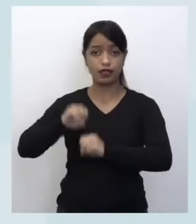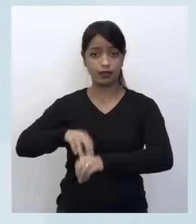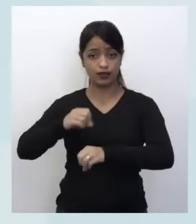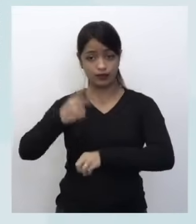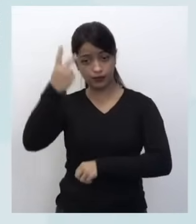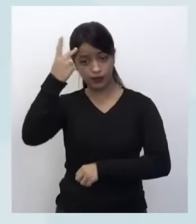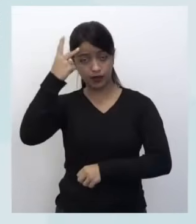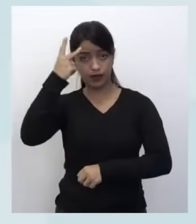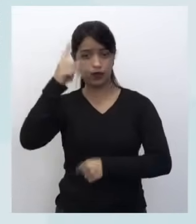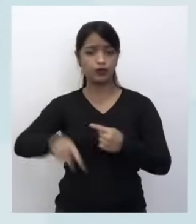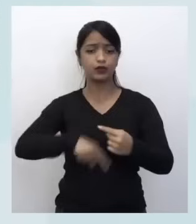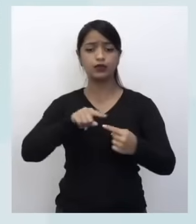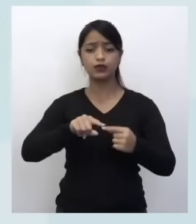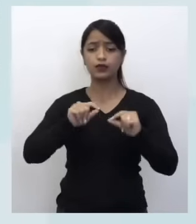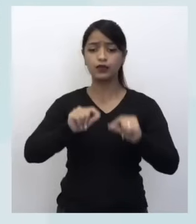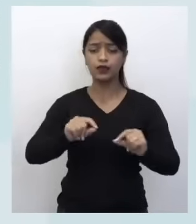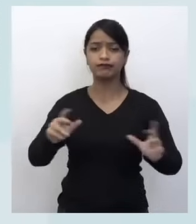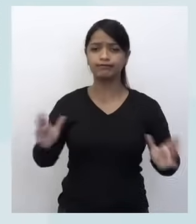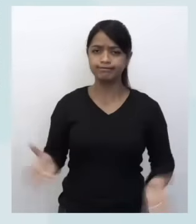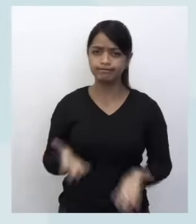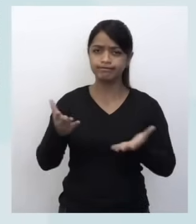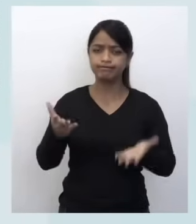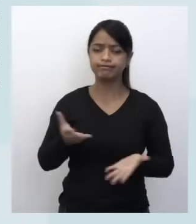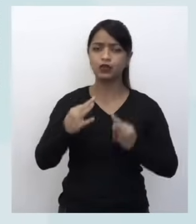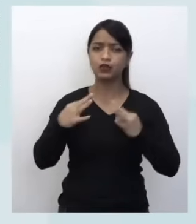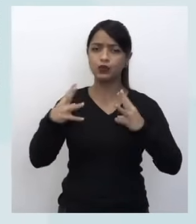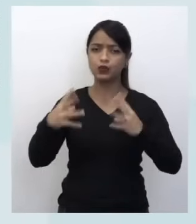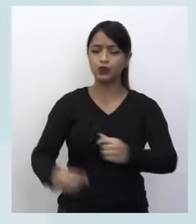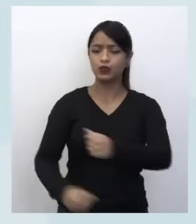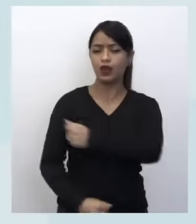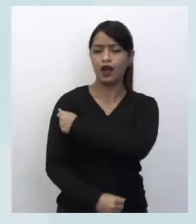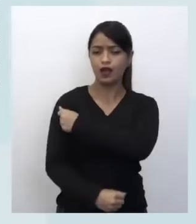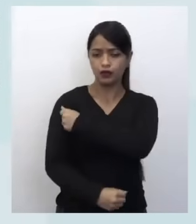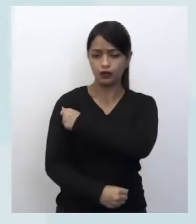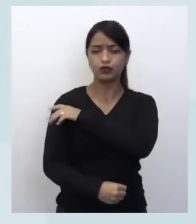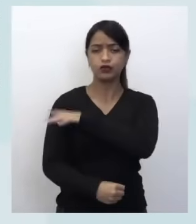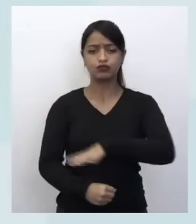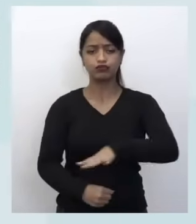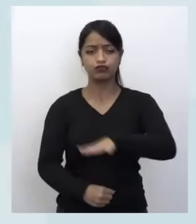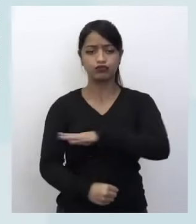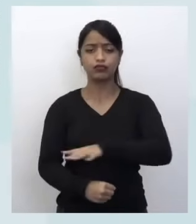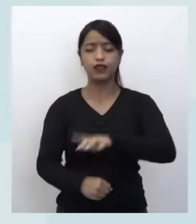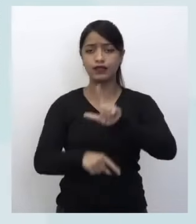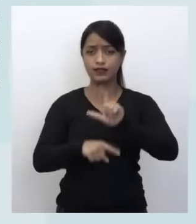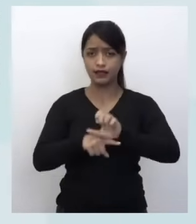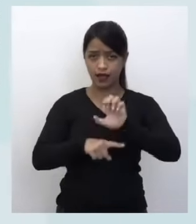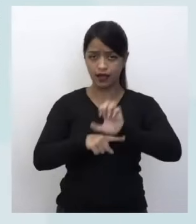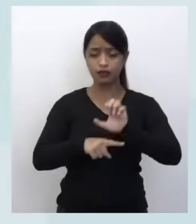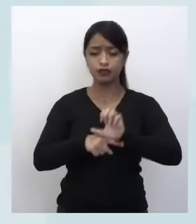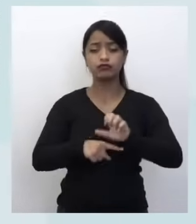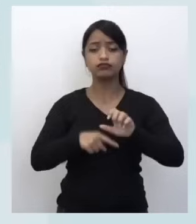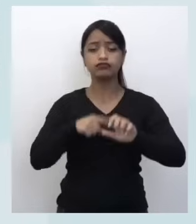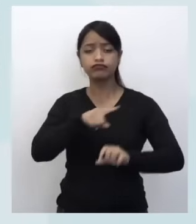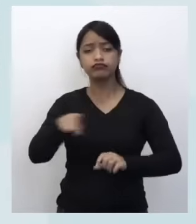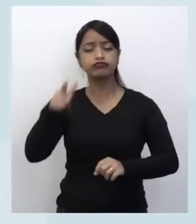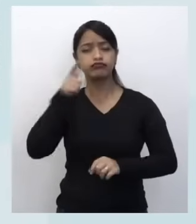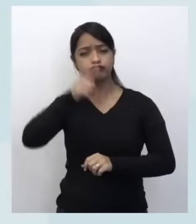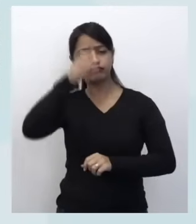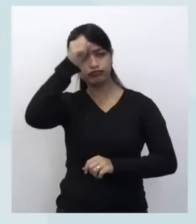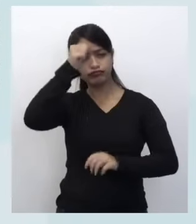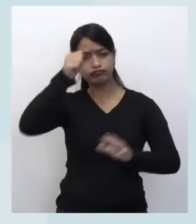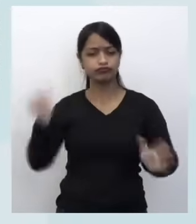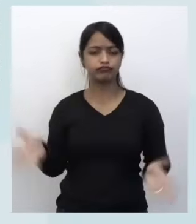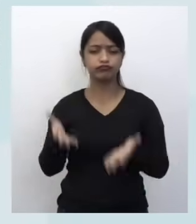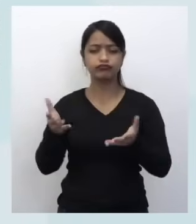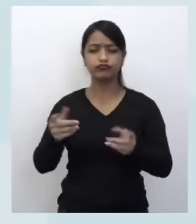de estudantes da rede estadual de ensino no âmbito das ciências da natureza, ciências humanas e matemática, inserindo-os